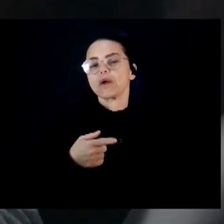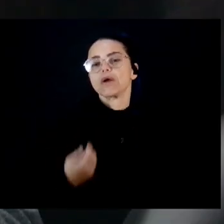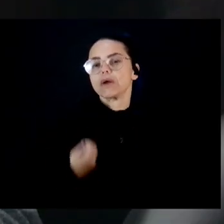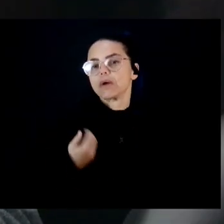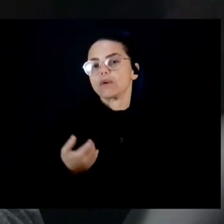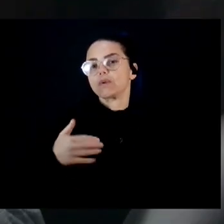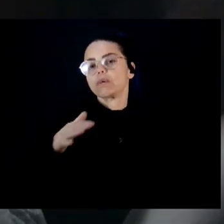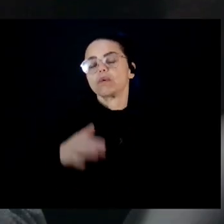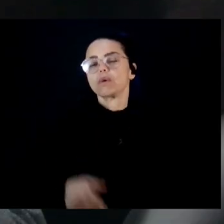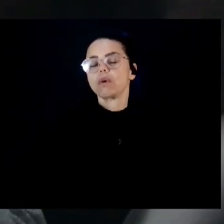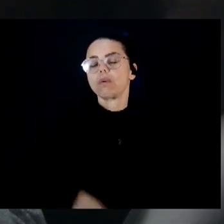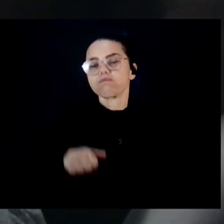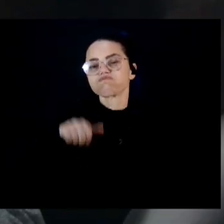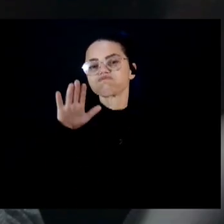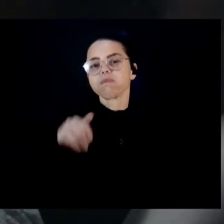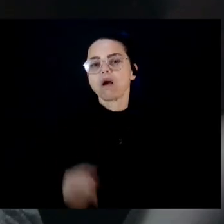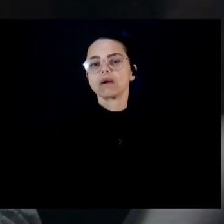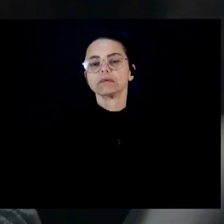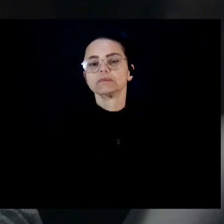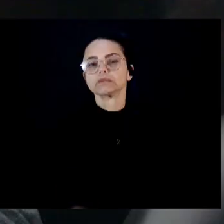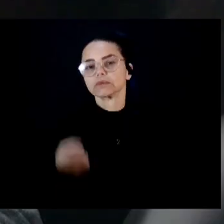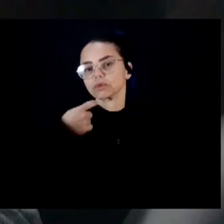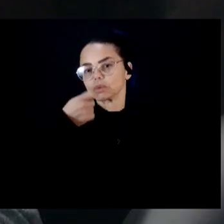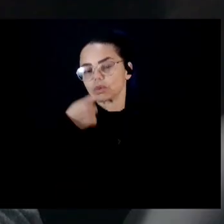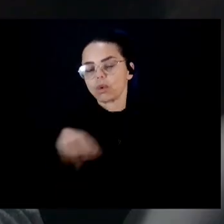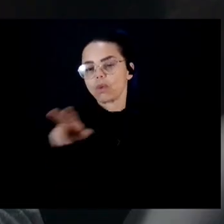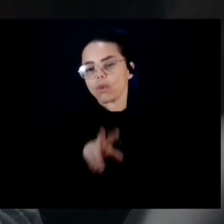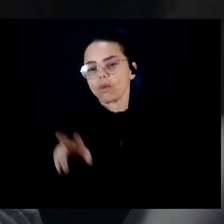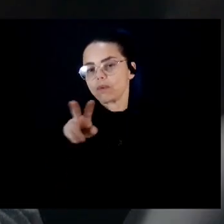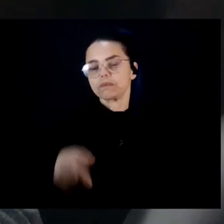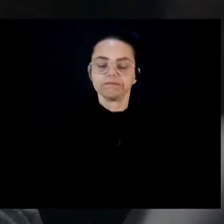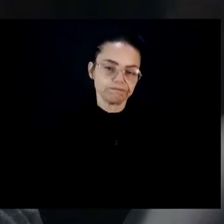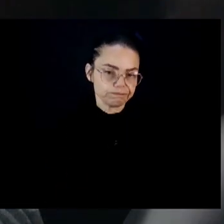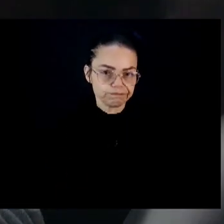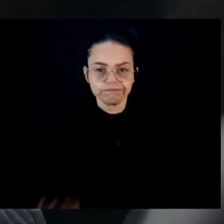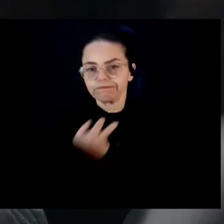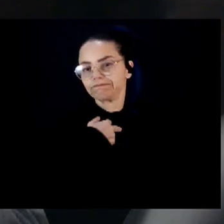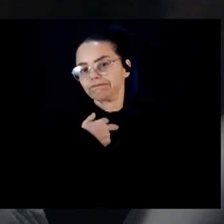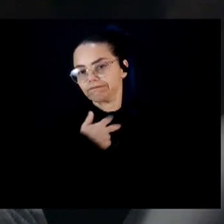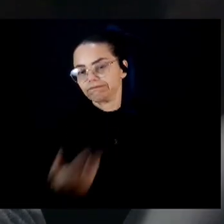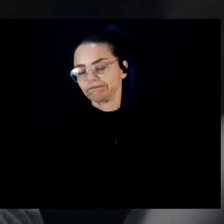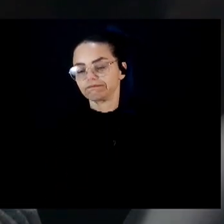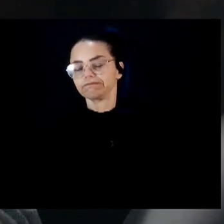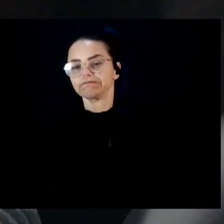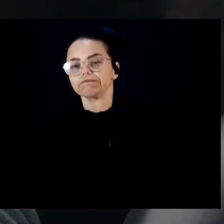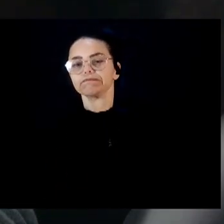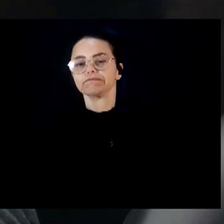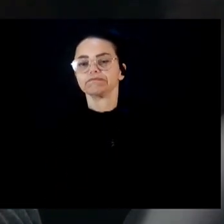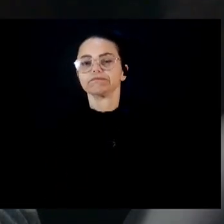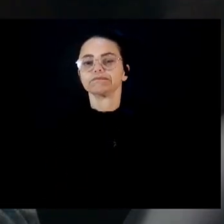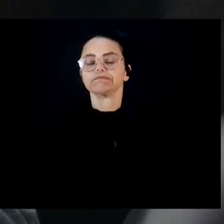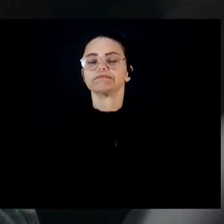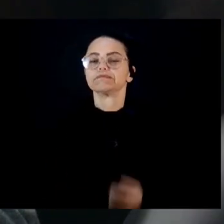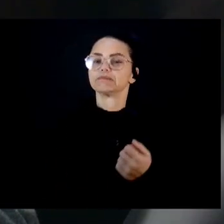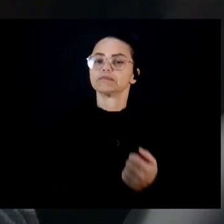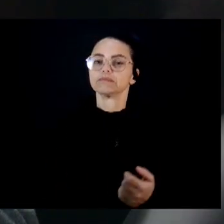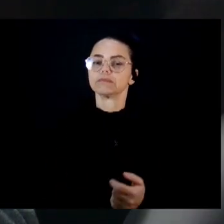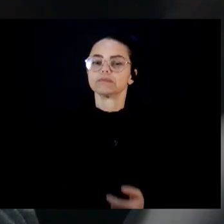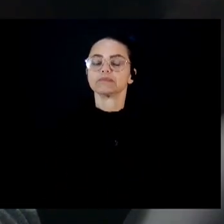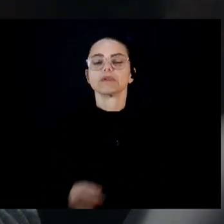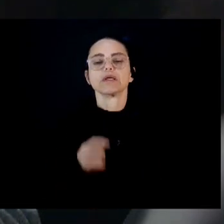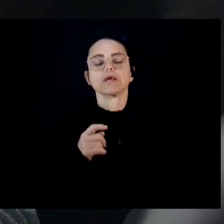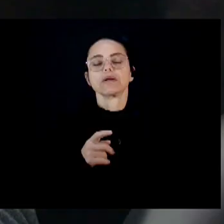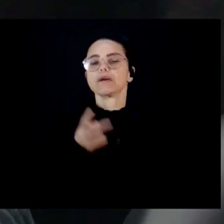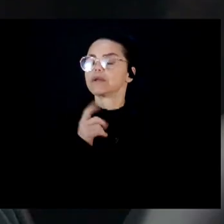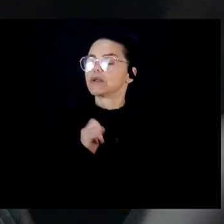assim maiores, né, cavalares, que a gente costuma dizer. Isso é importante, não é raro, mas também não é tão incomum que